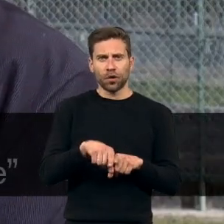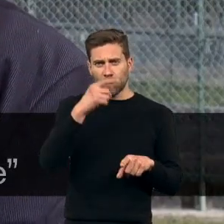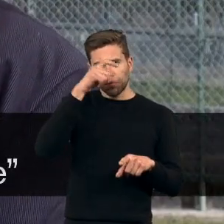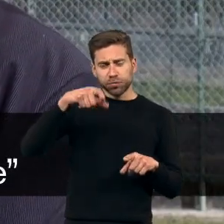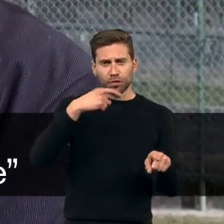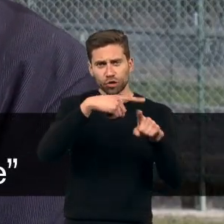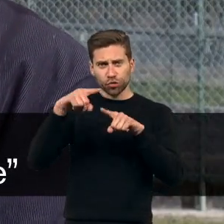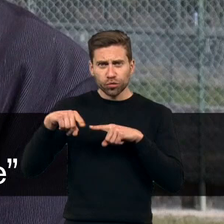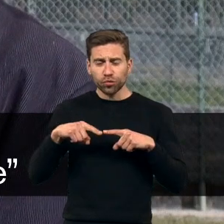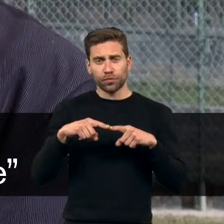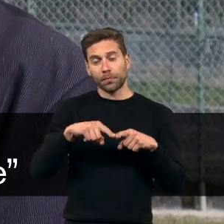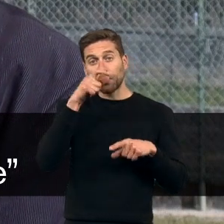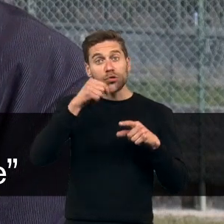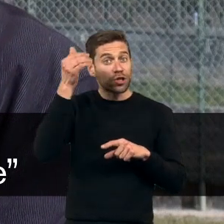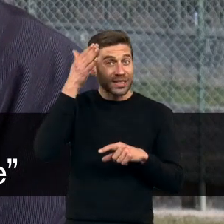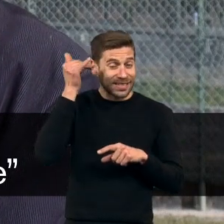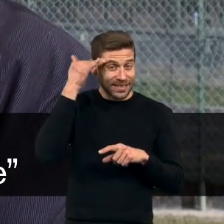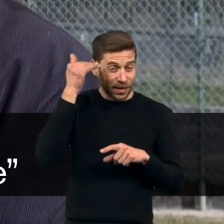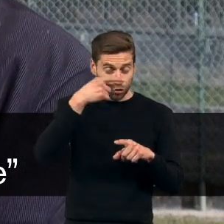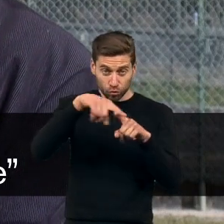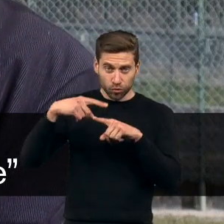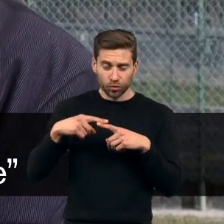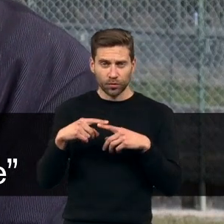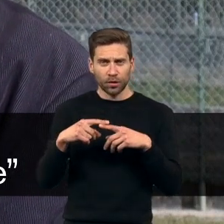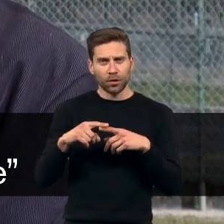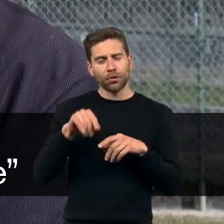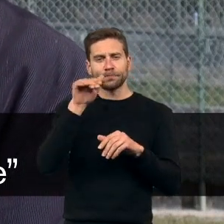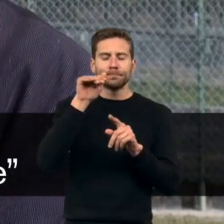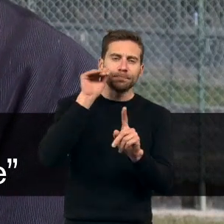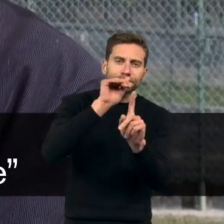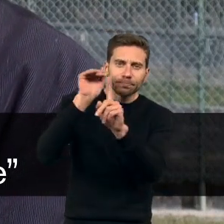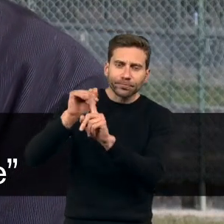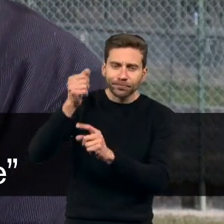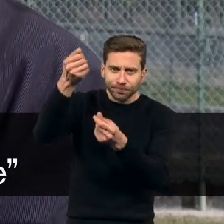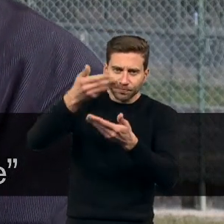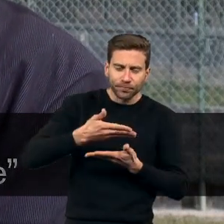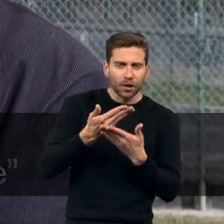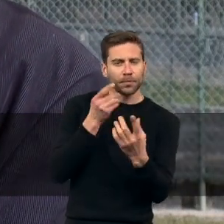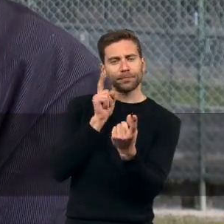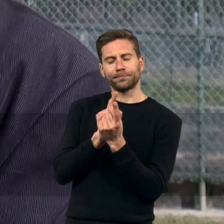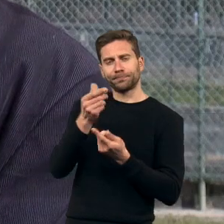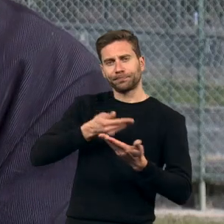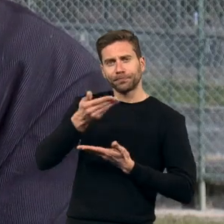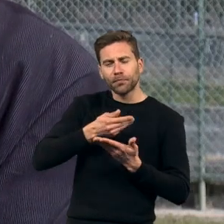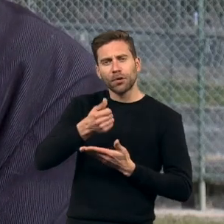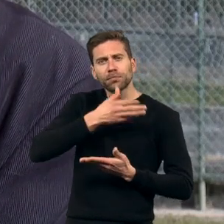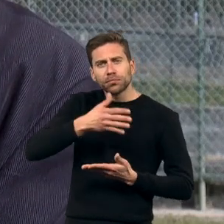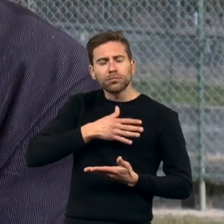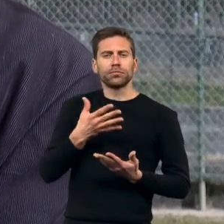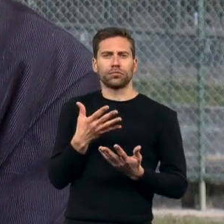de pessoas idosas que nós convidámos para falarem connosco e que nos contaram o que é que estão a